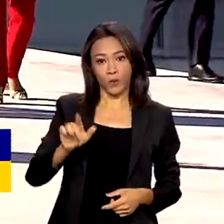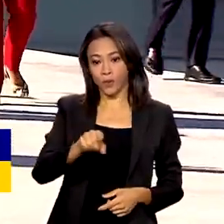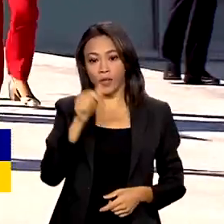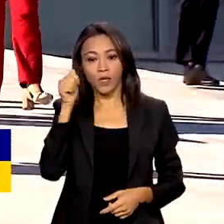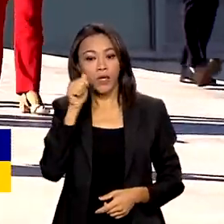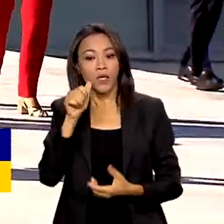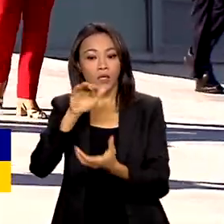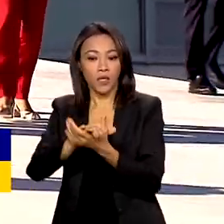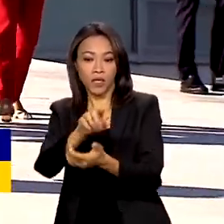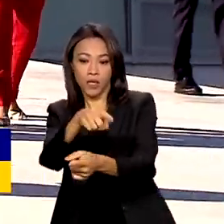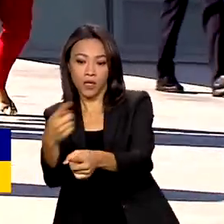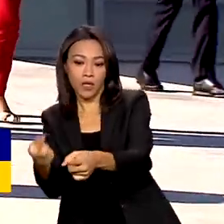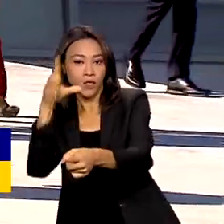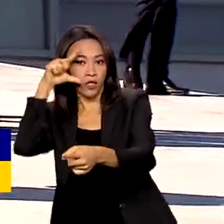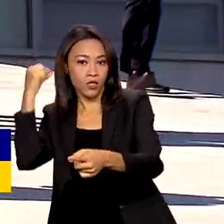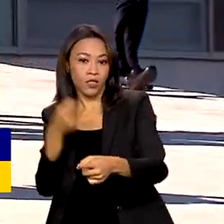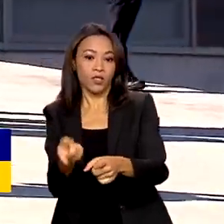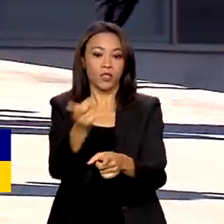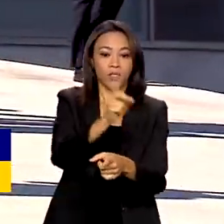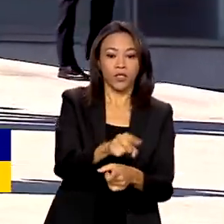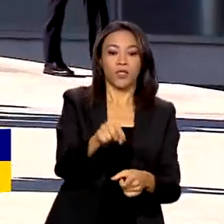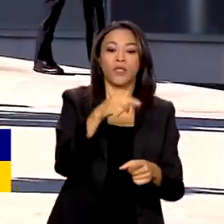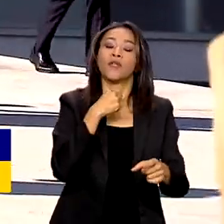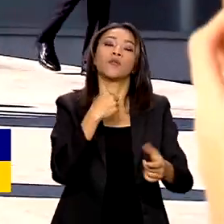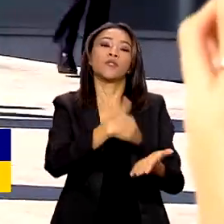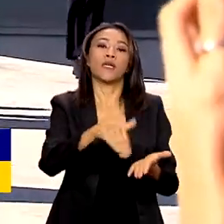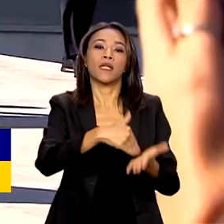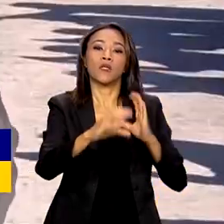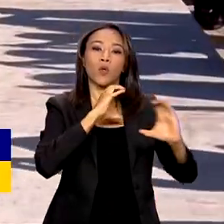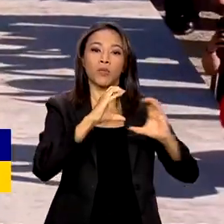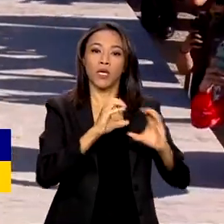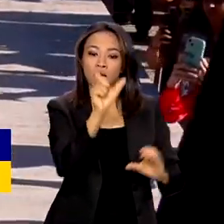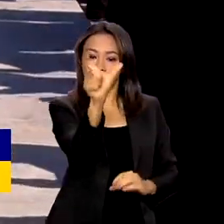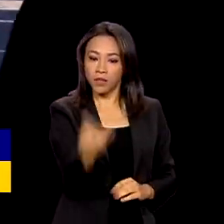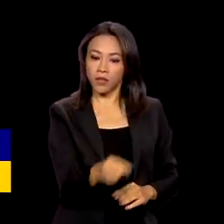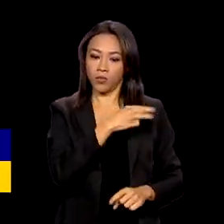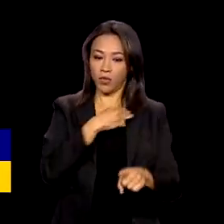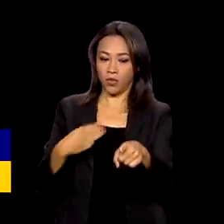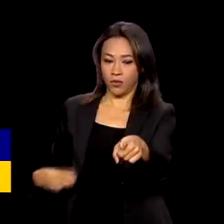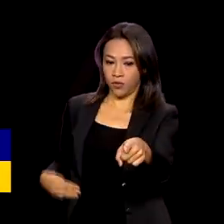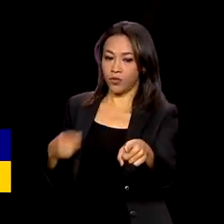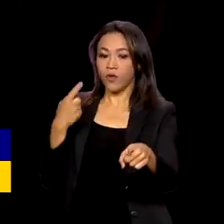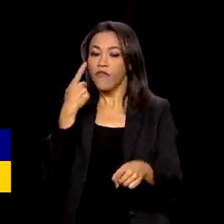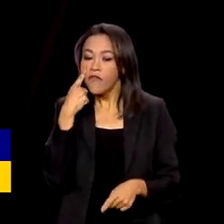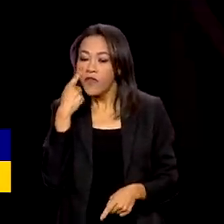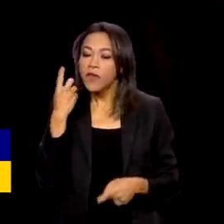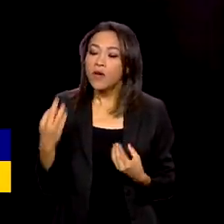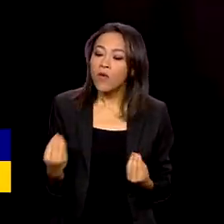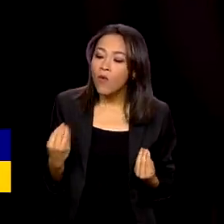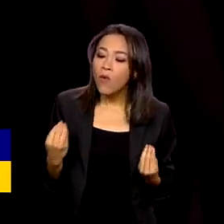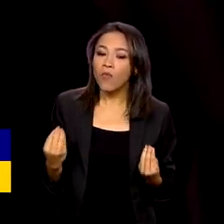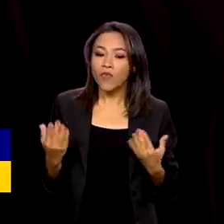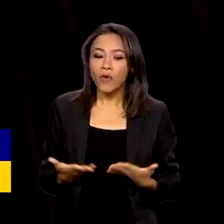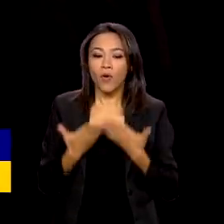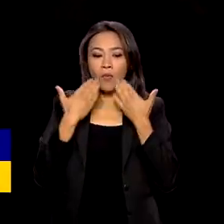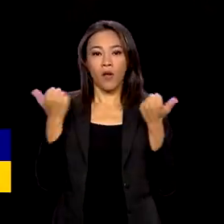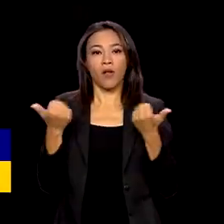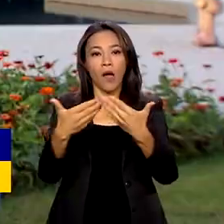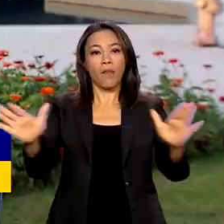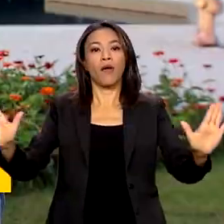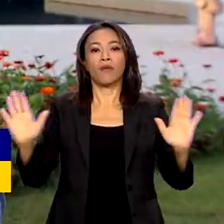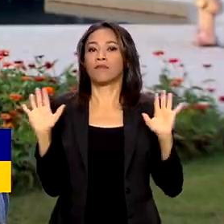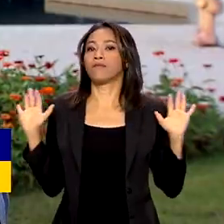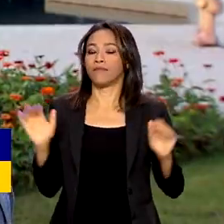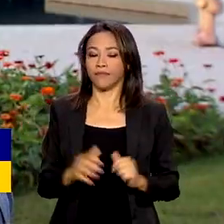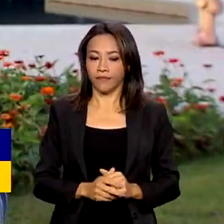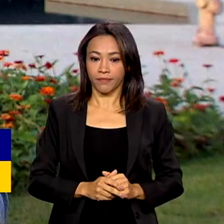de Comunicação Social, Paulo Pimenta, desceram a rampa do palácio para conferir de perto como o espaço ficou mais democrático.